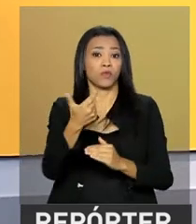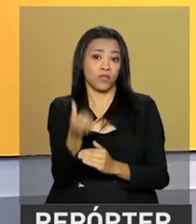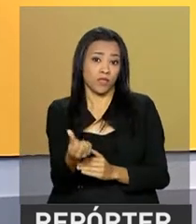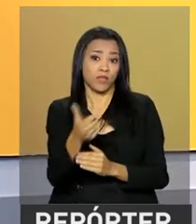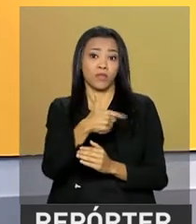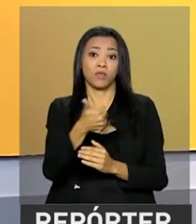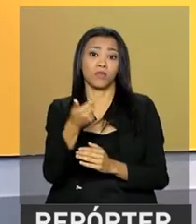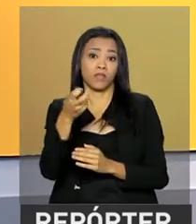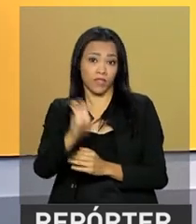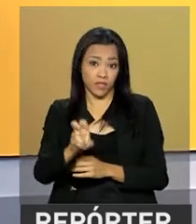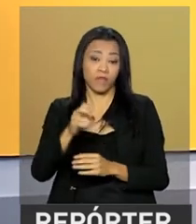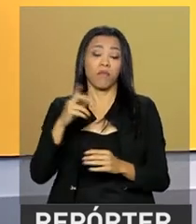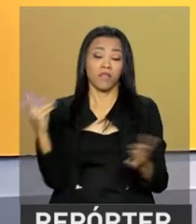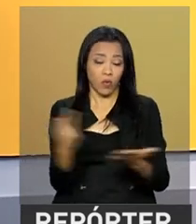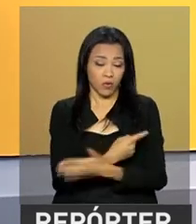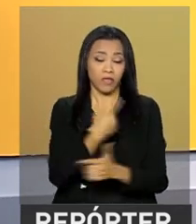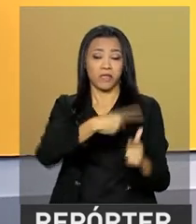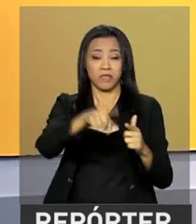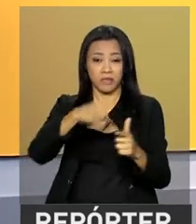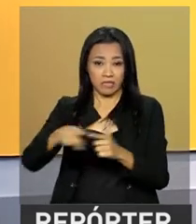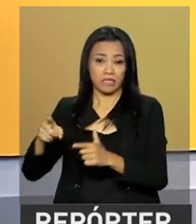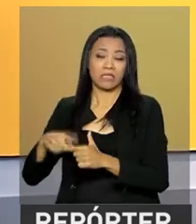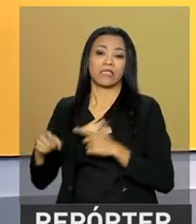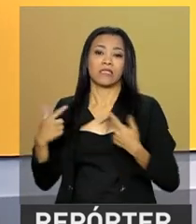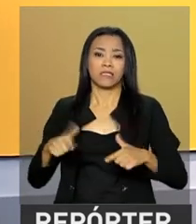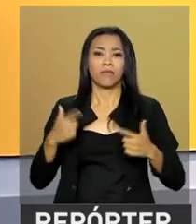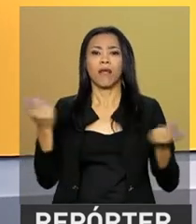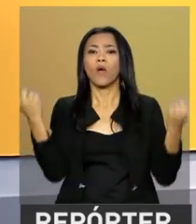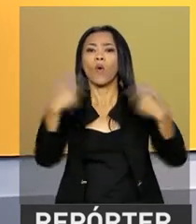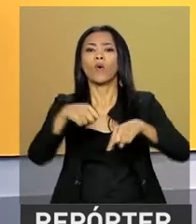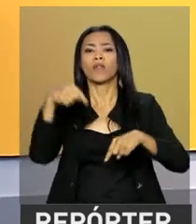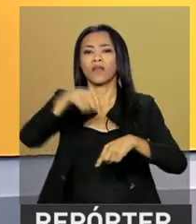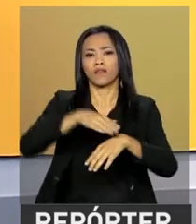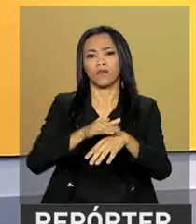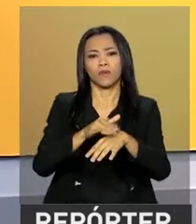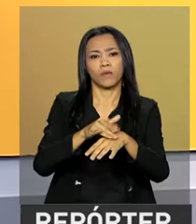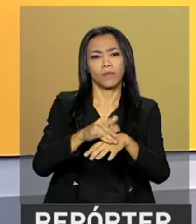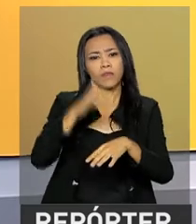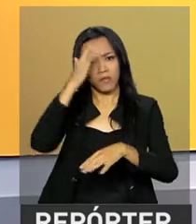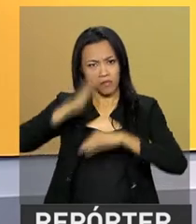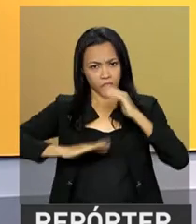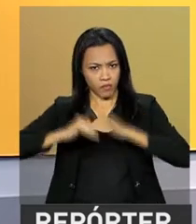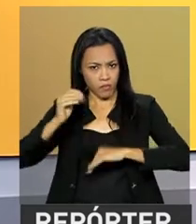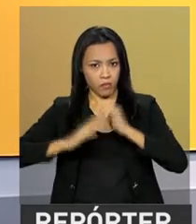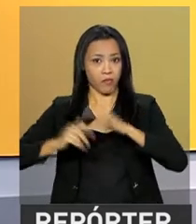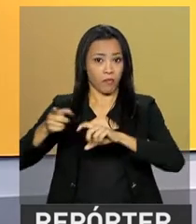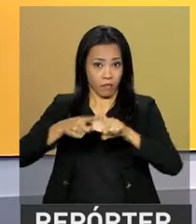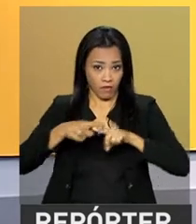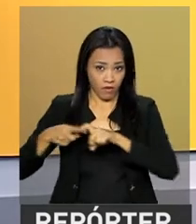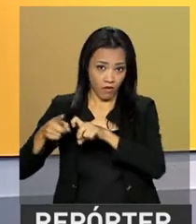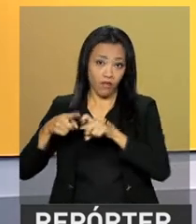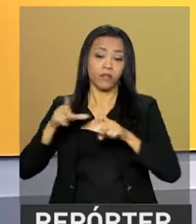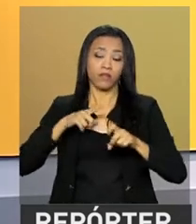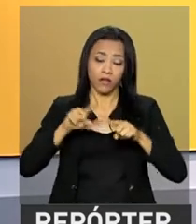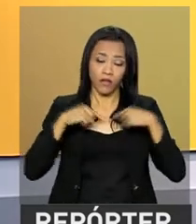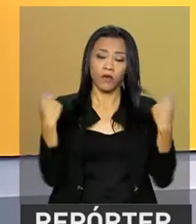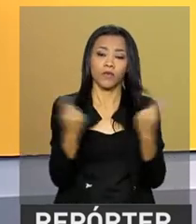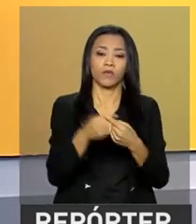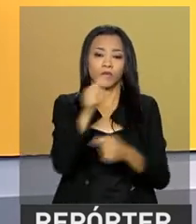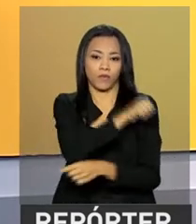saúde pública para definir estratégias de combate à hanseníase especialistas estão reunidos no rio de